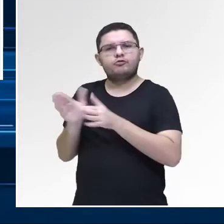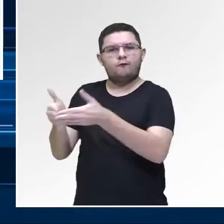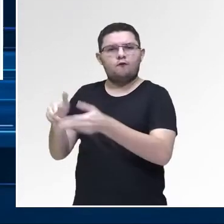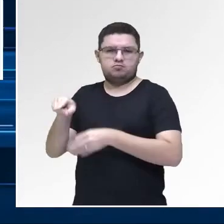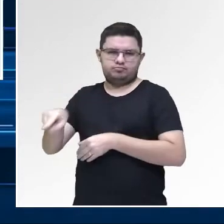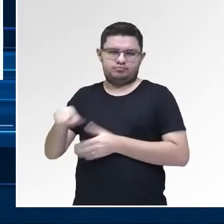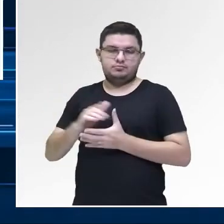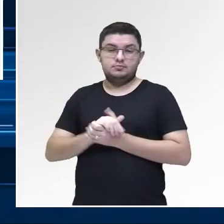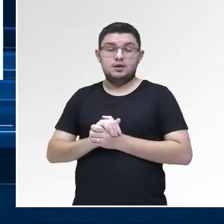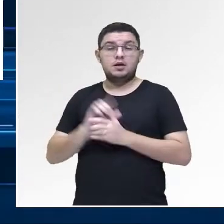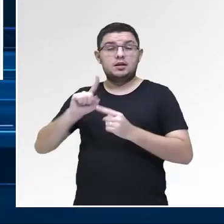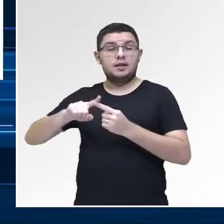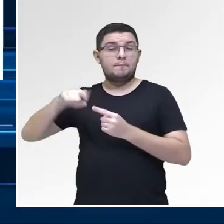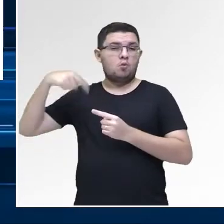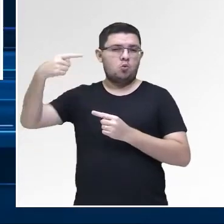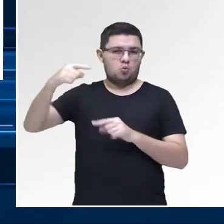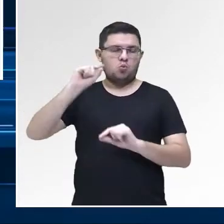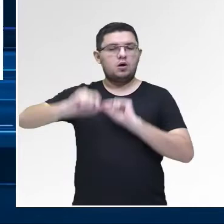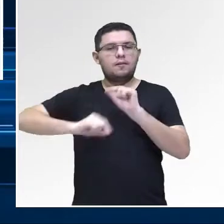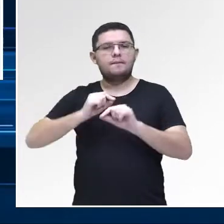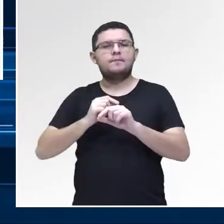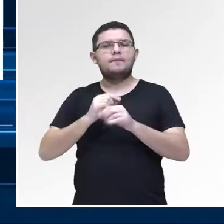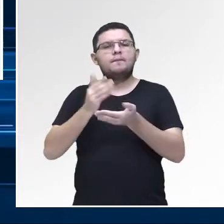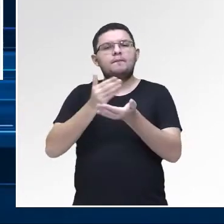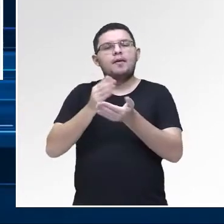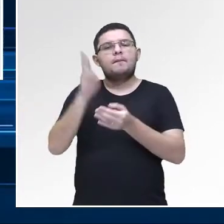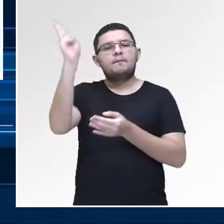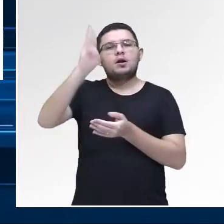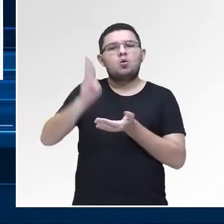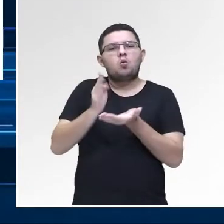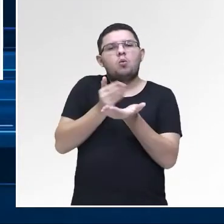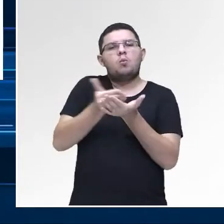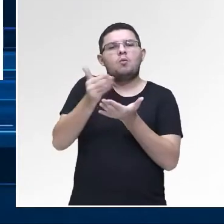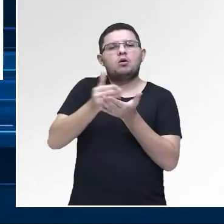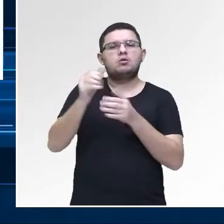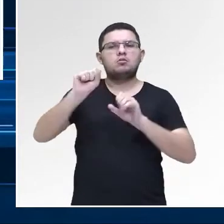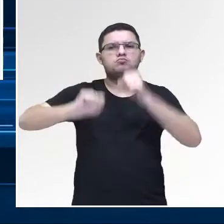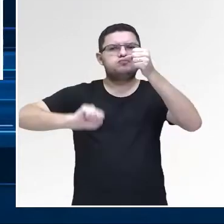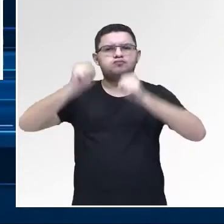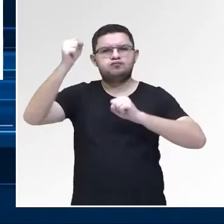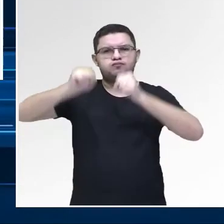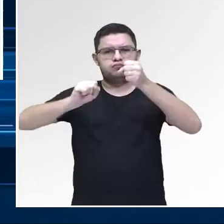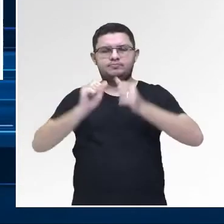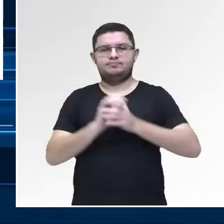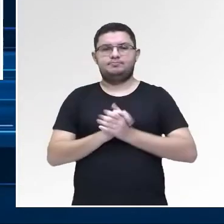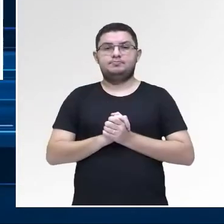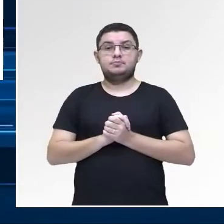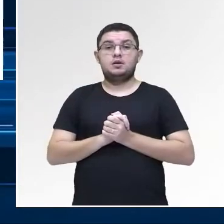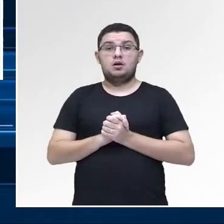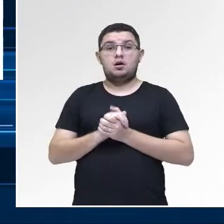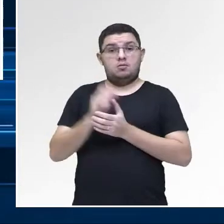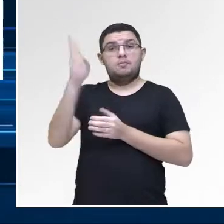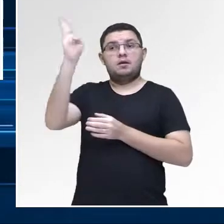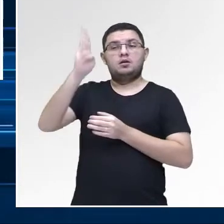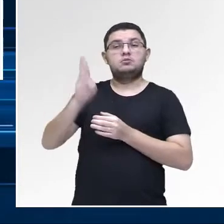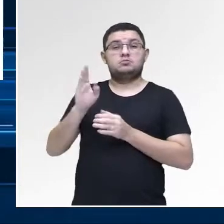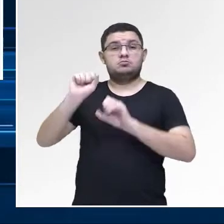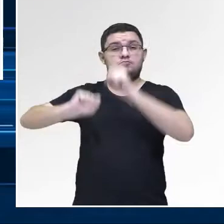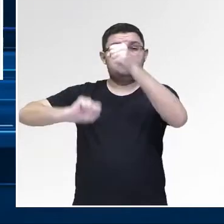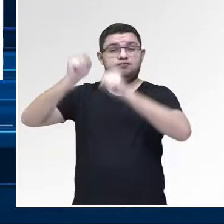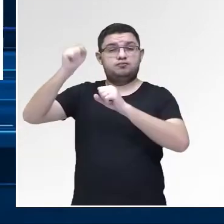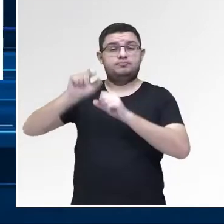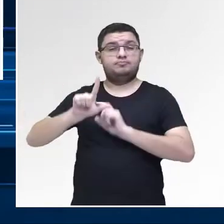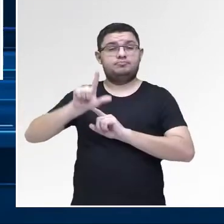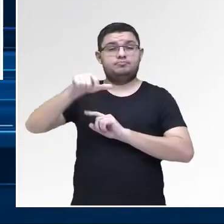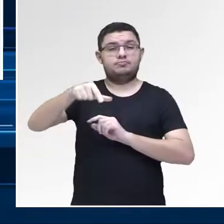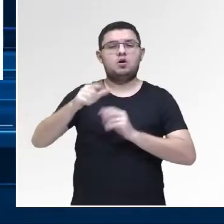o Brasil começou o seu processo de industrialização. A gente diz que ele foi um país de industrialização tardia, se a gente comparar com